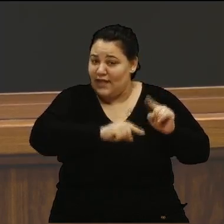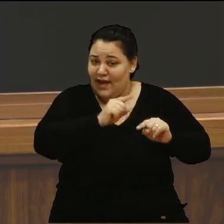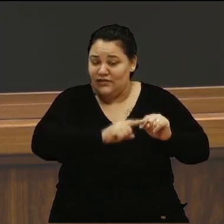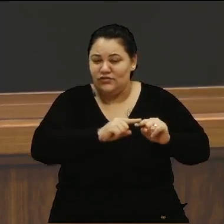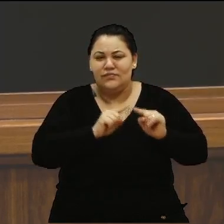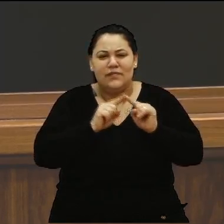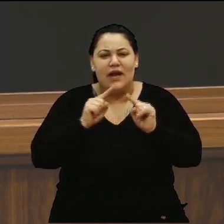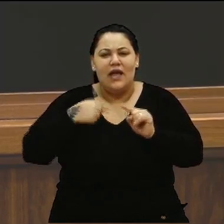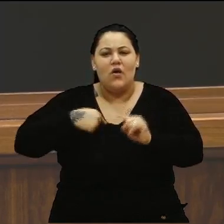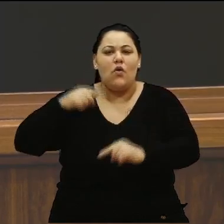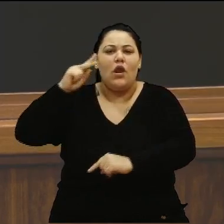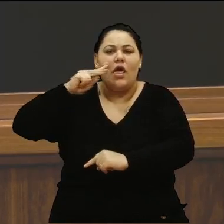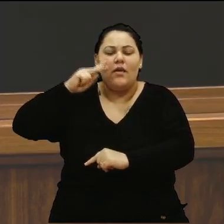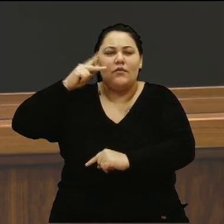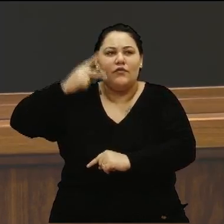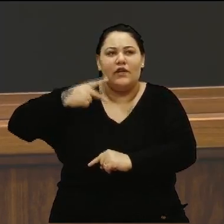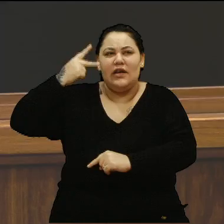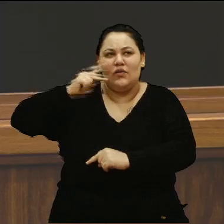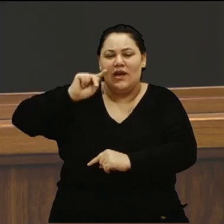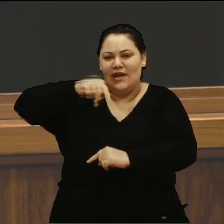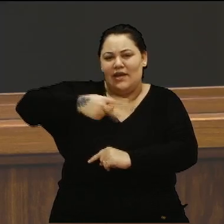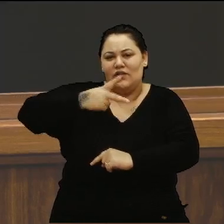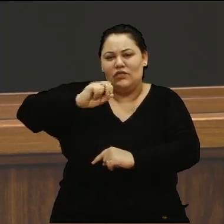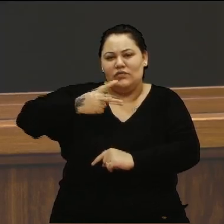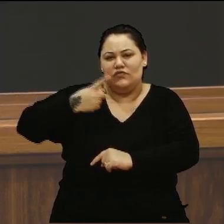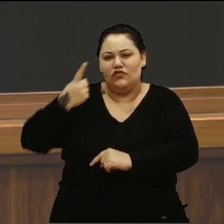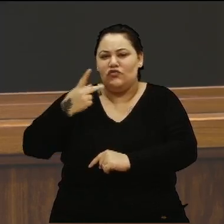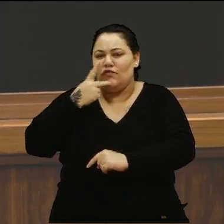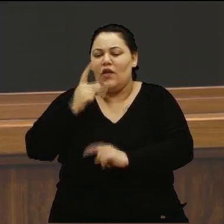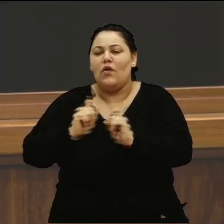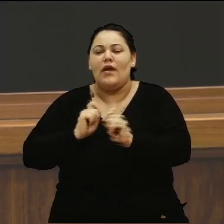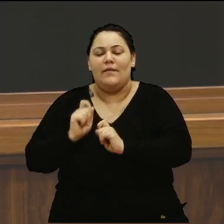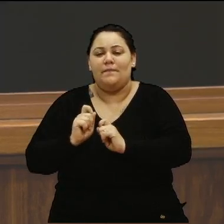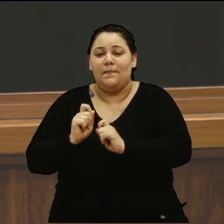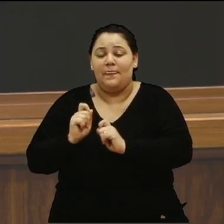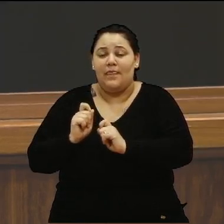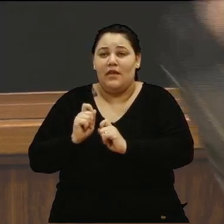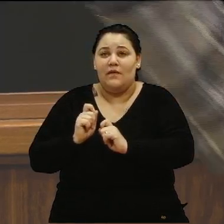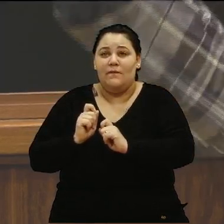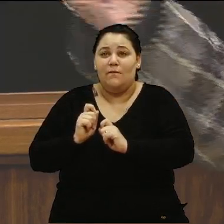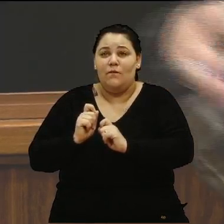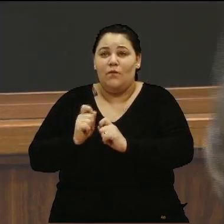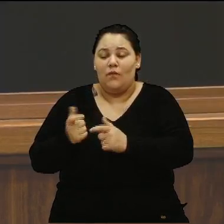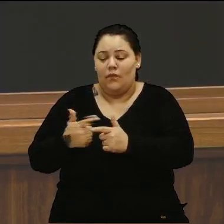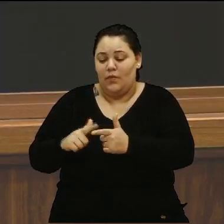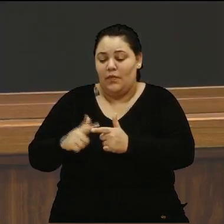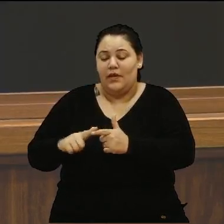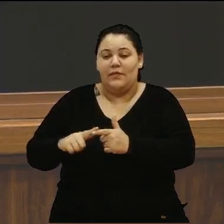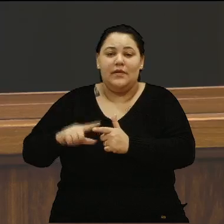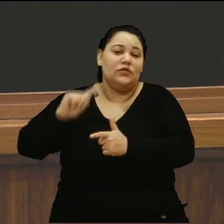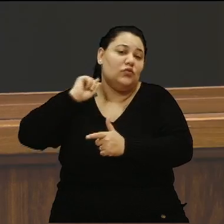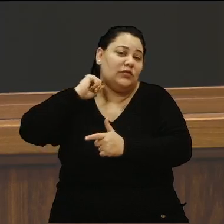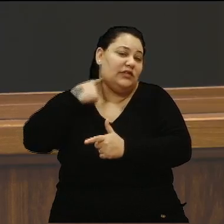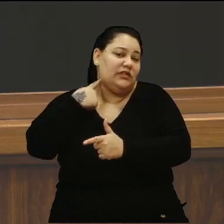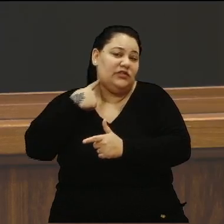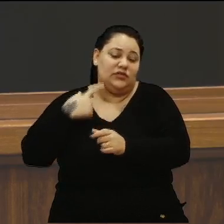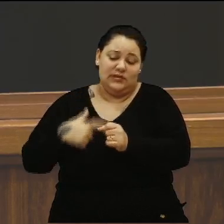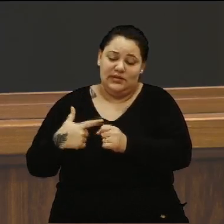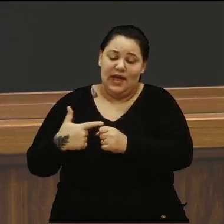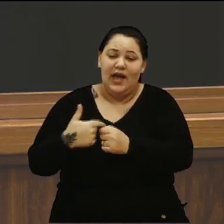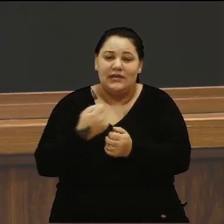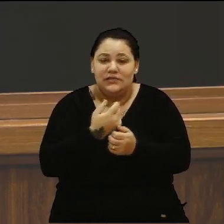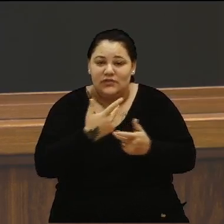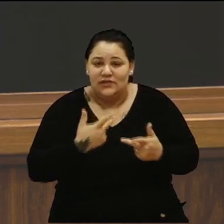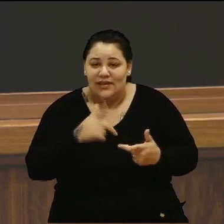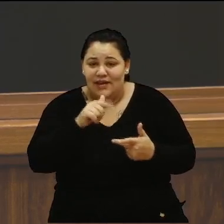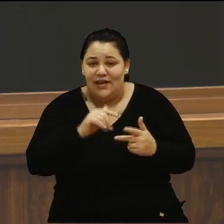de um vereador aqui em 2021 que ele falou assim, o problema do lixo, da cidade está assim, é porque